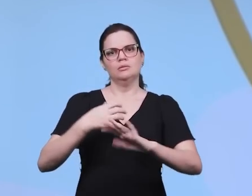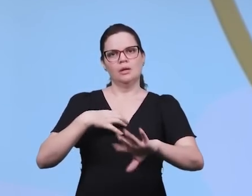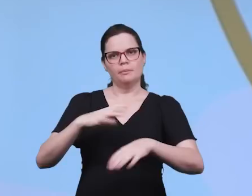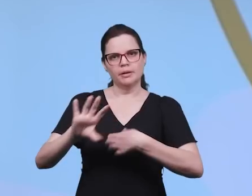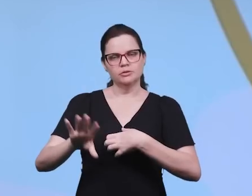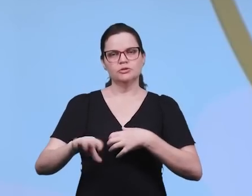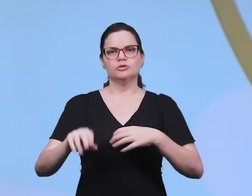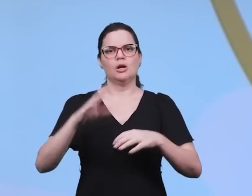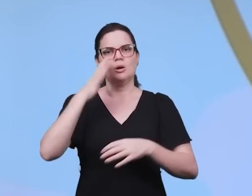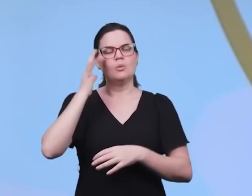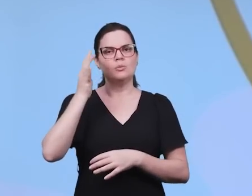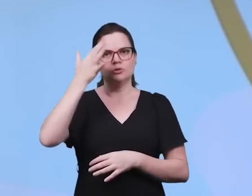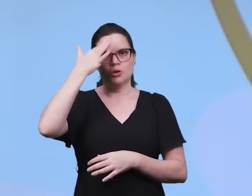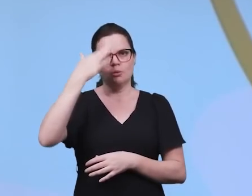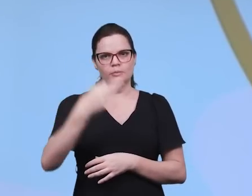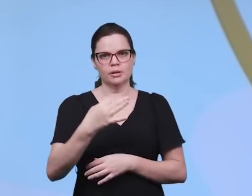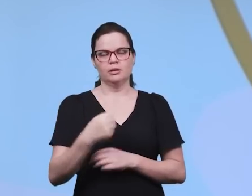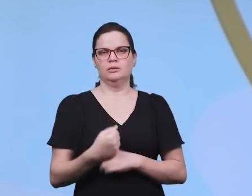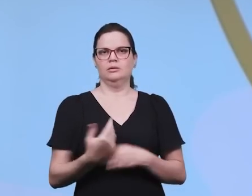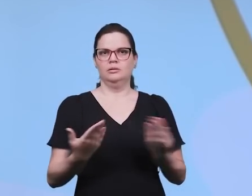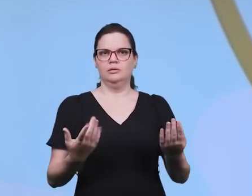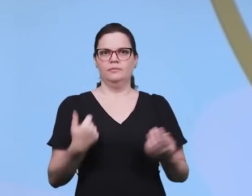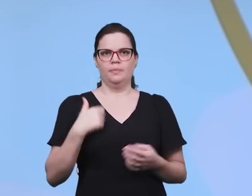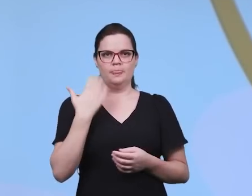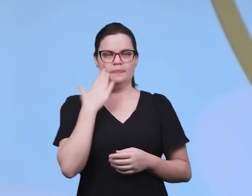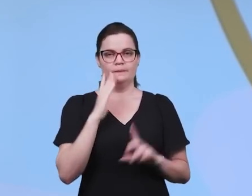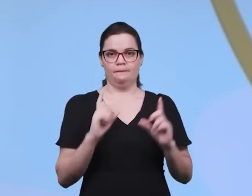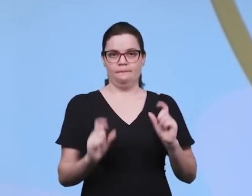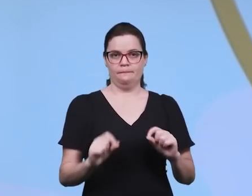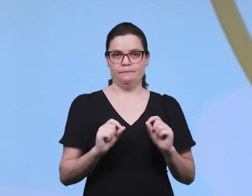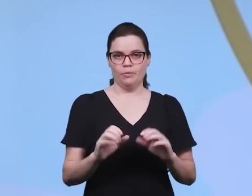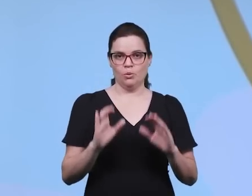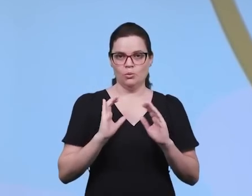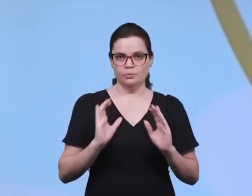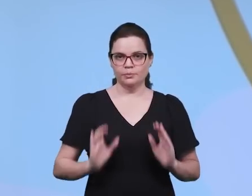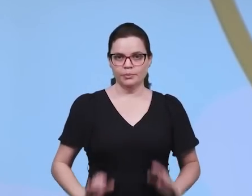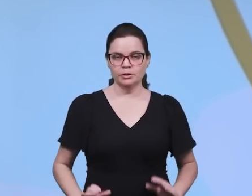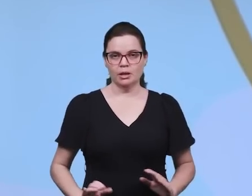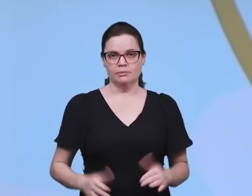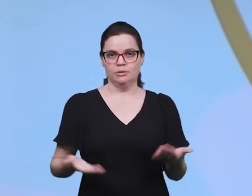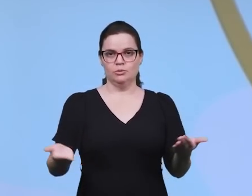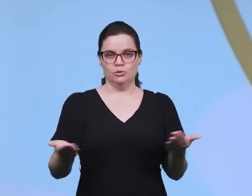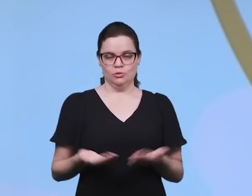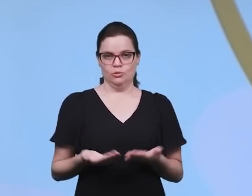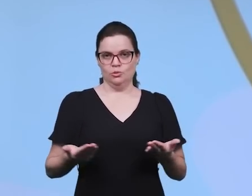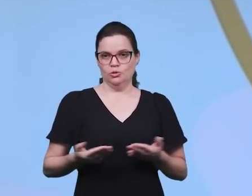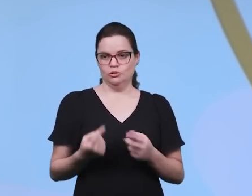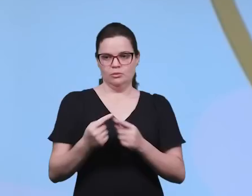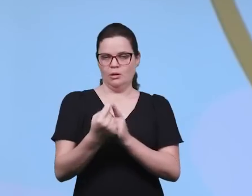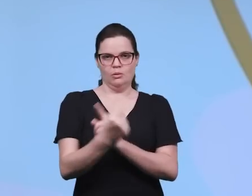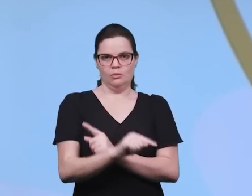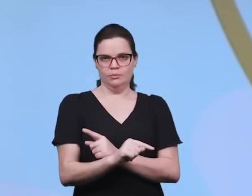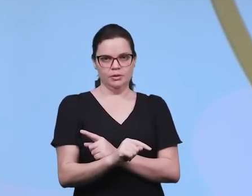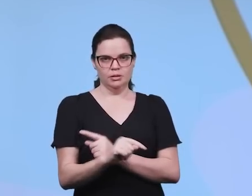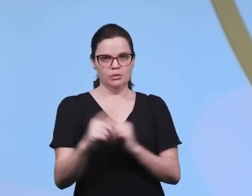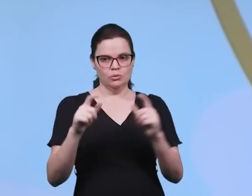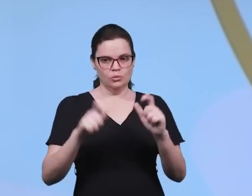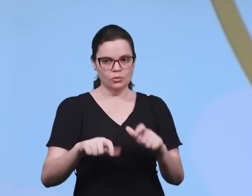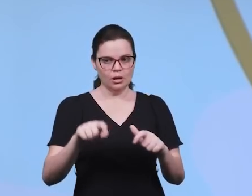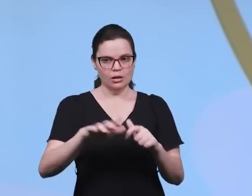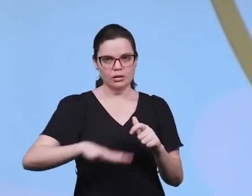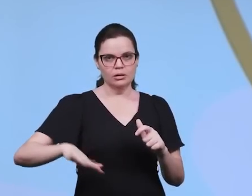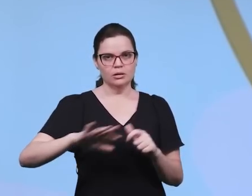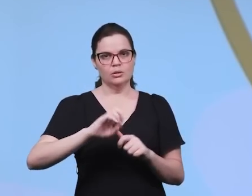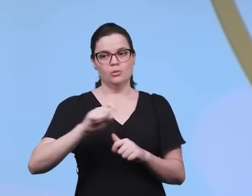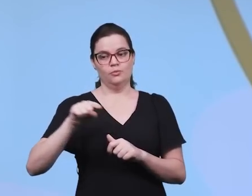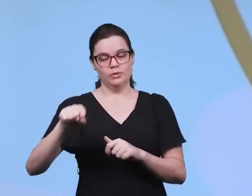compreensão, e levar a entender exatamente que o comportamento que está sendo realizado não condiz, ou que um